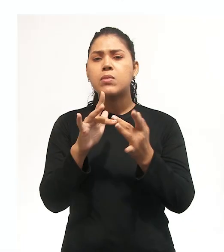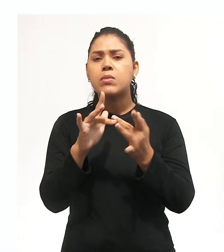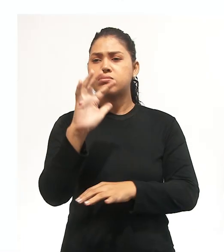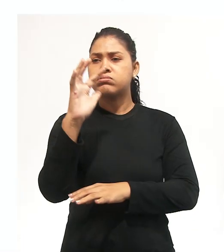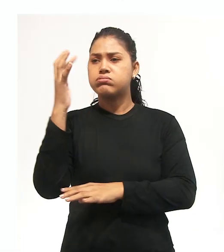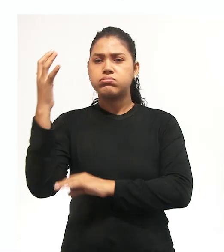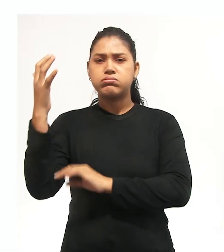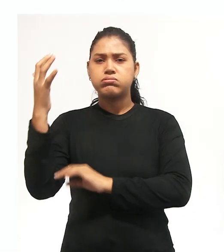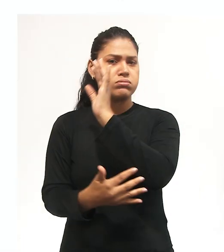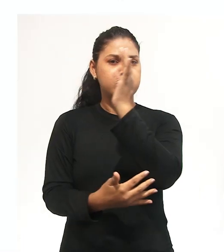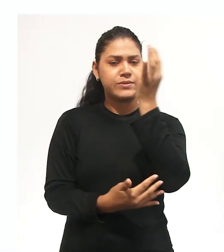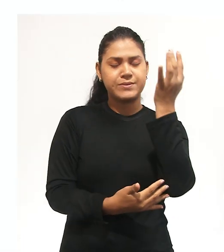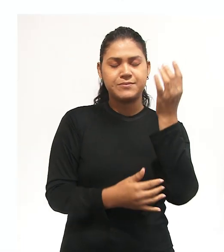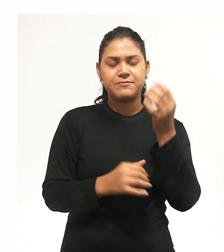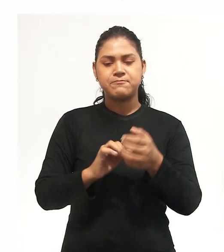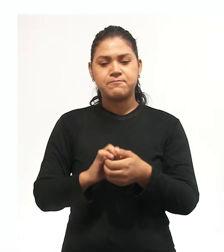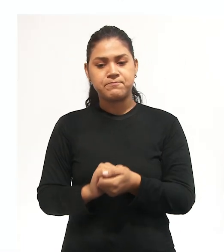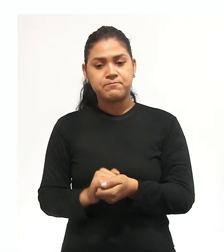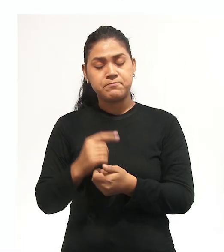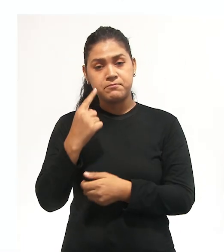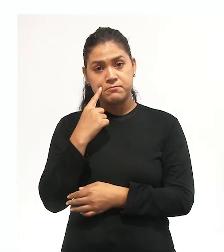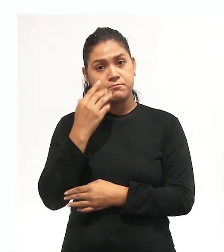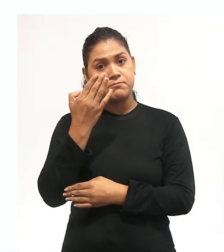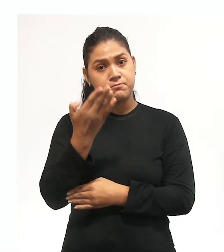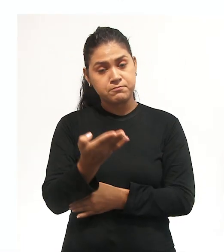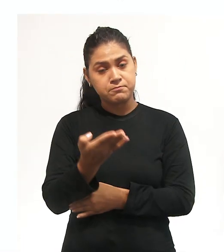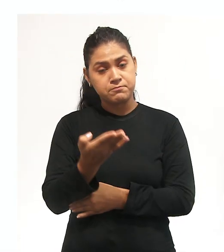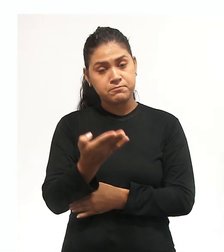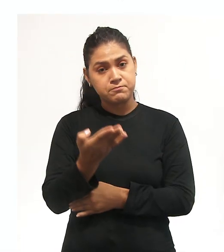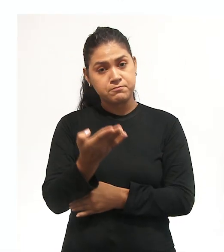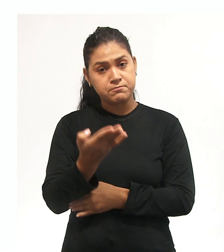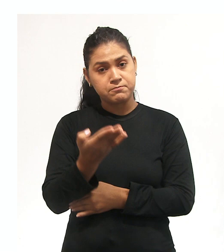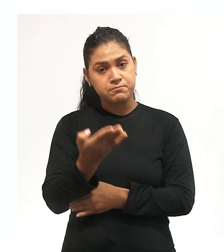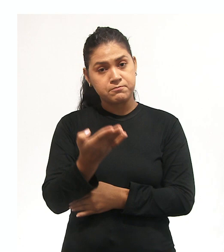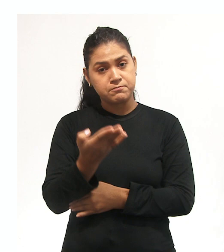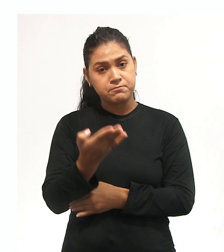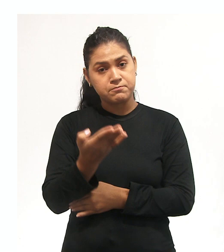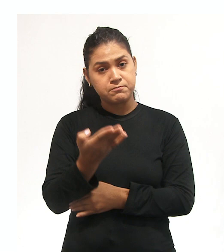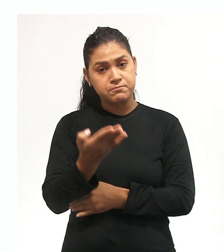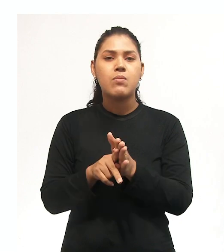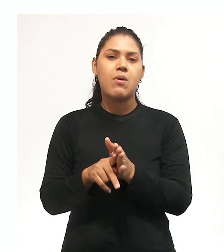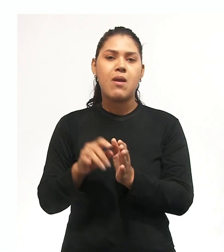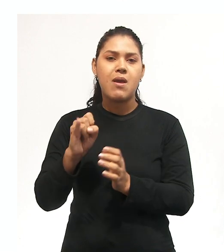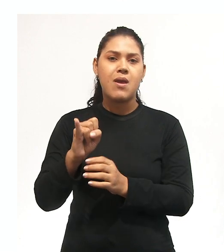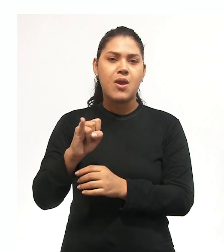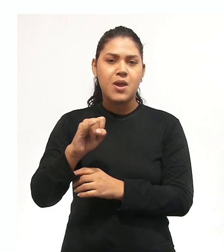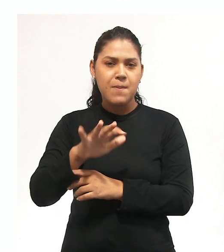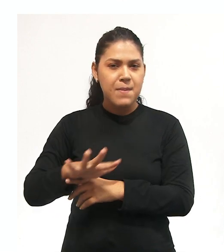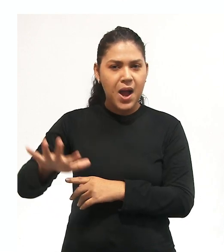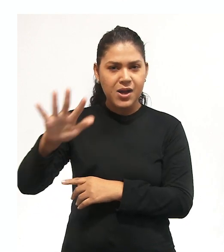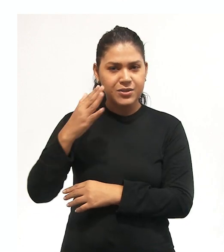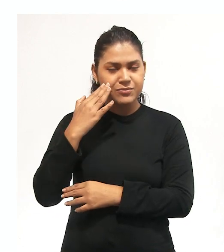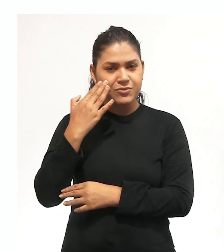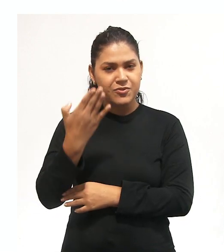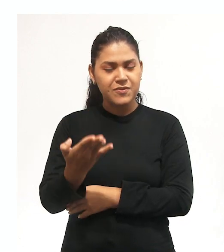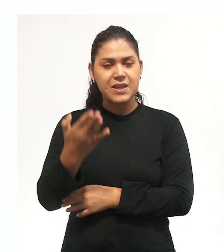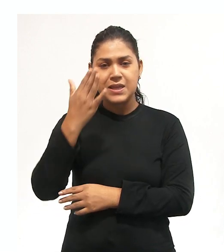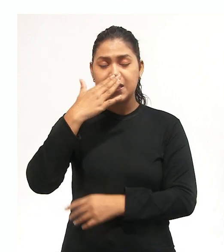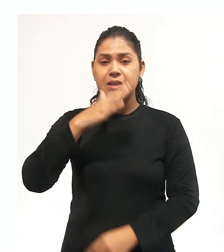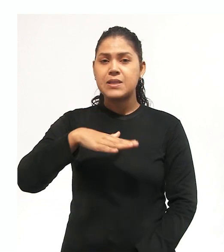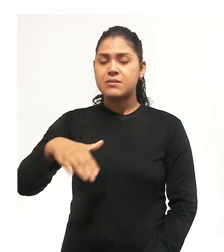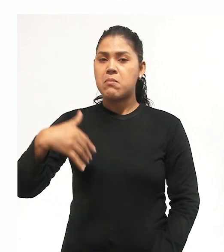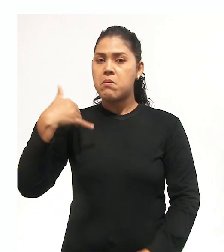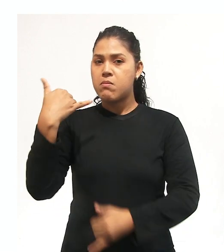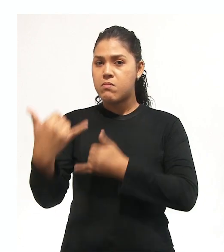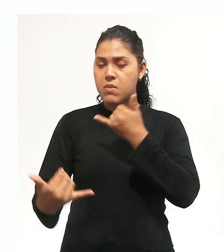natureza. Mas também nós temos aí algumas outras referências do nosso cotidiano e das nossas